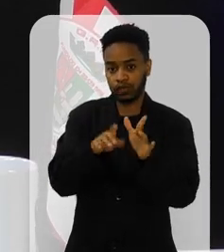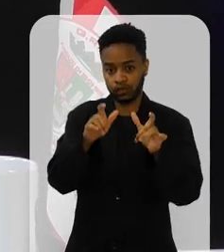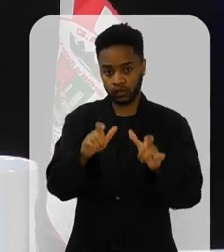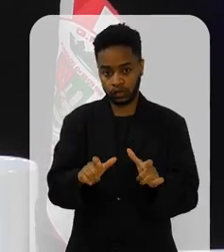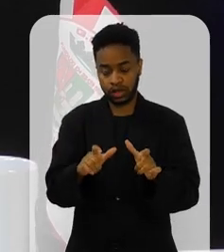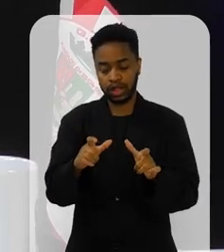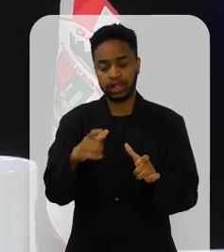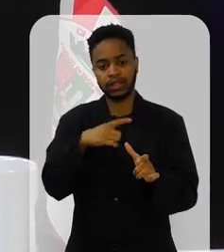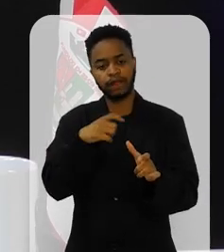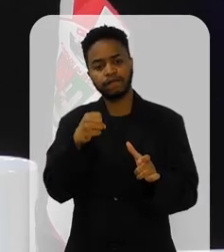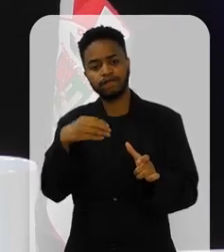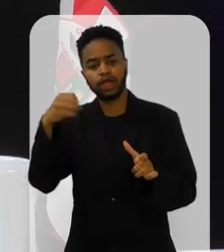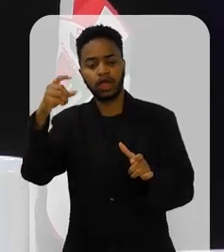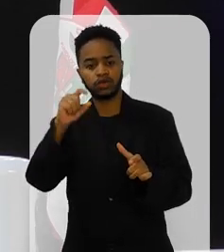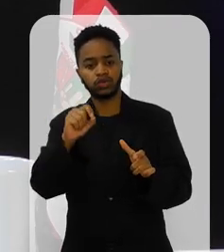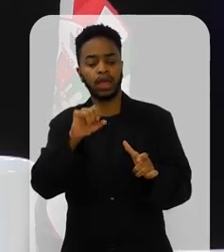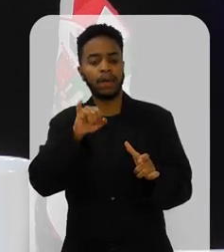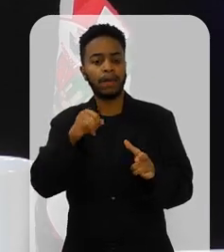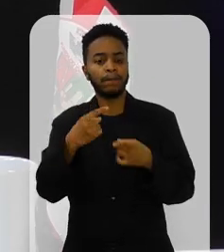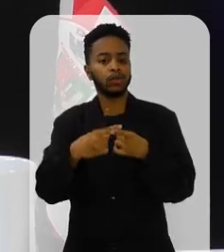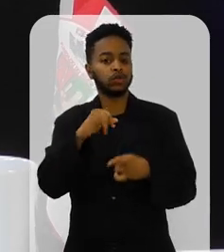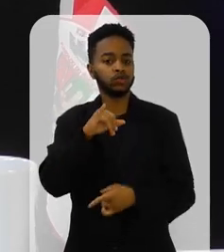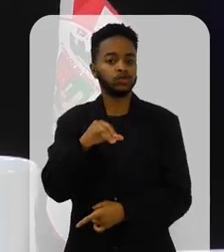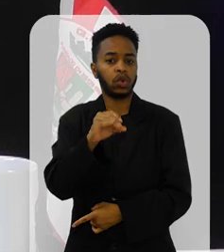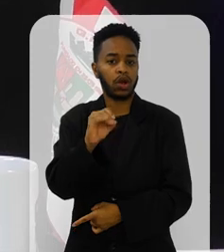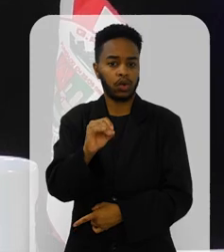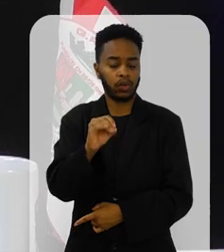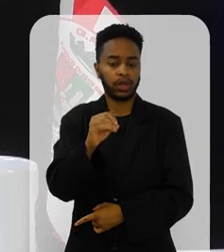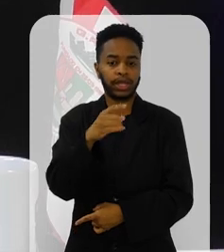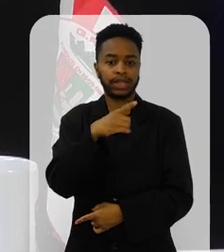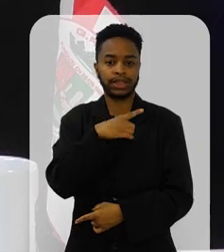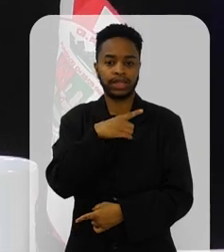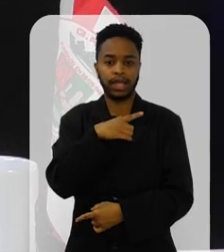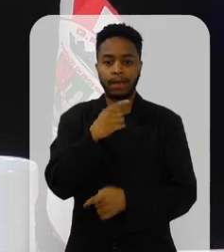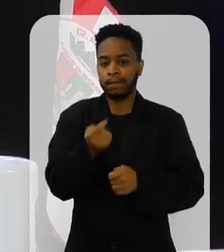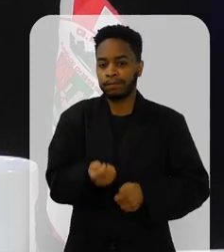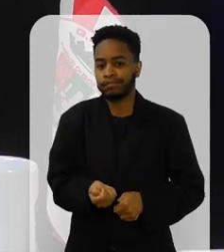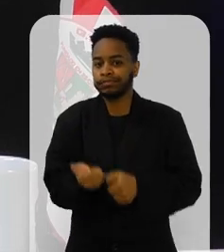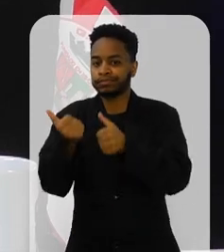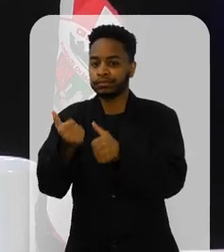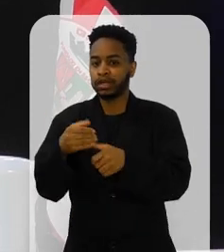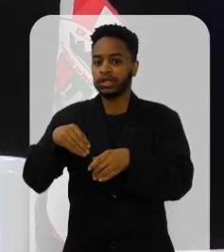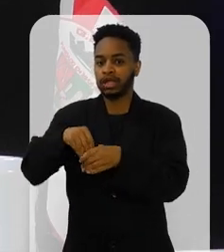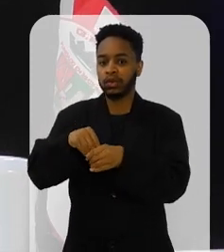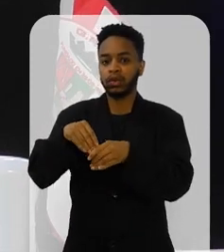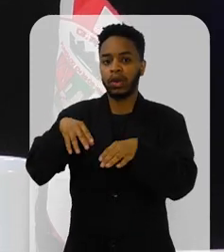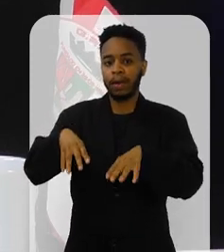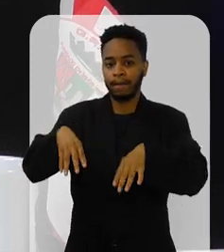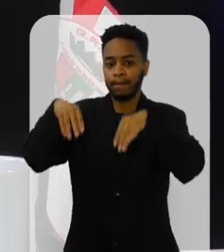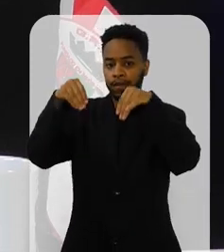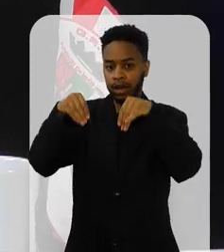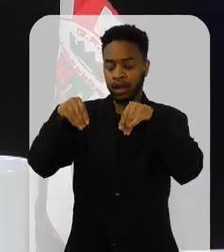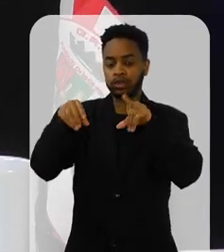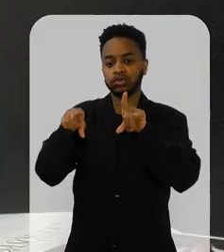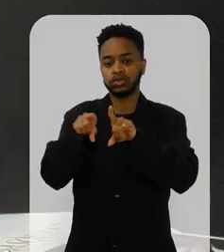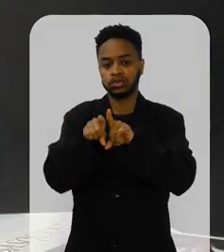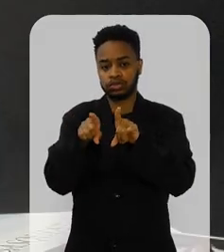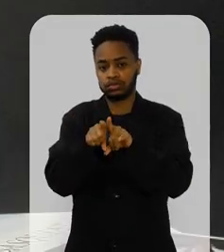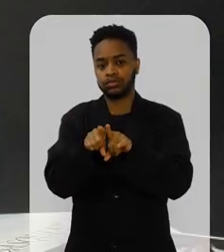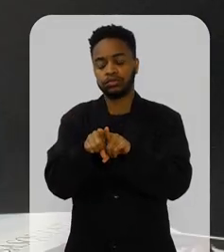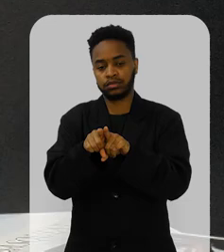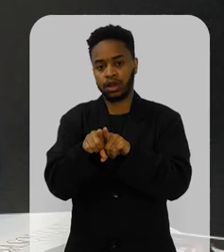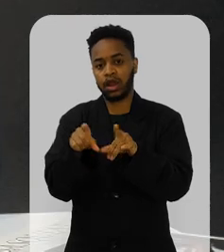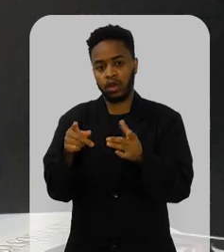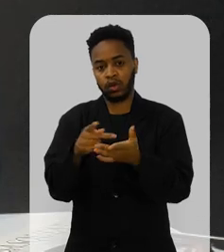como tinha aquelas viagens, porque o João tinha um réveillon dentro do palácio, para o rei Hassan, tu